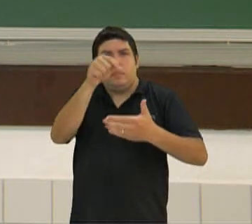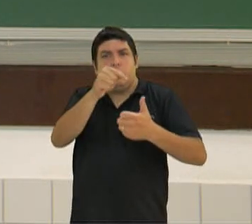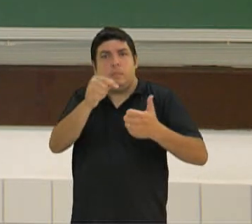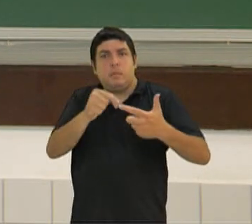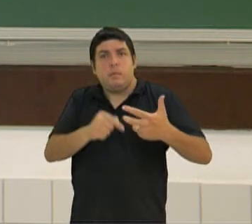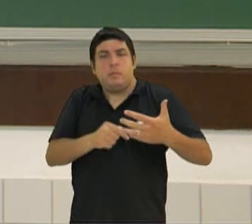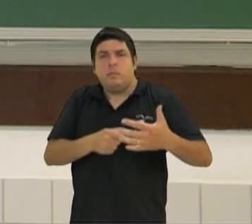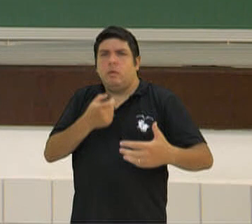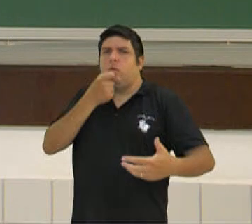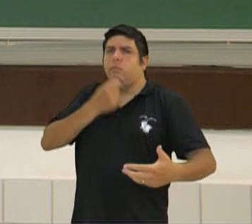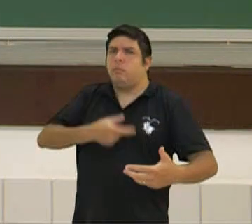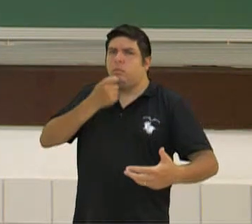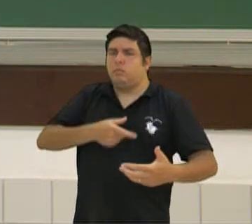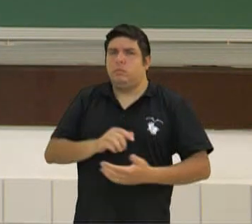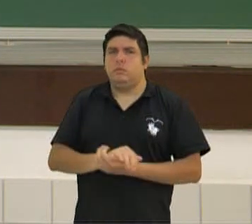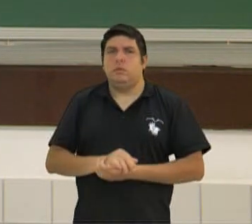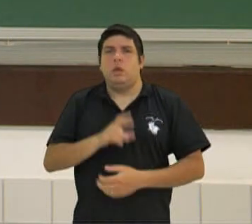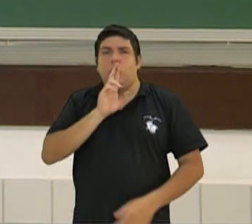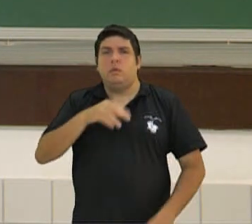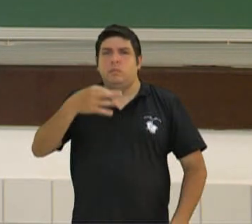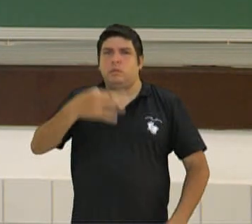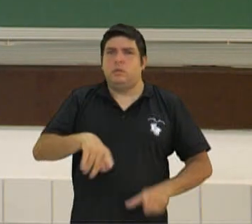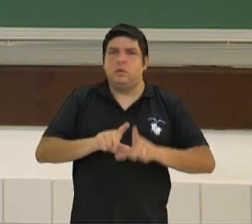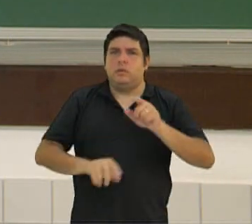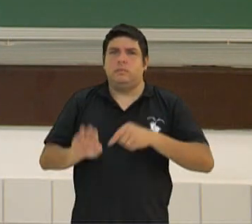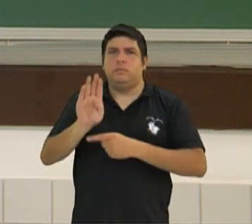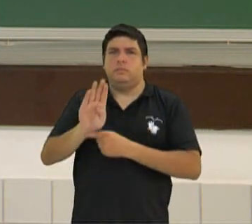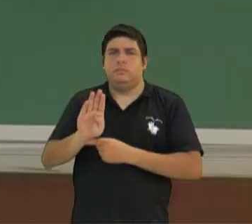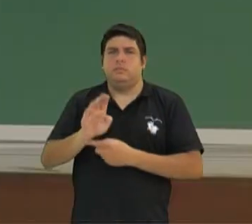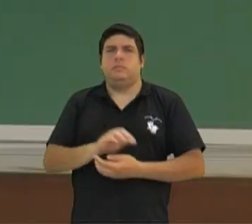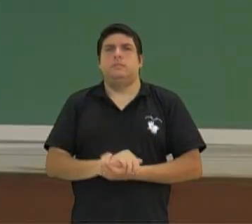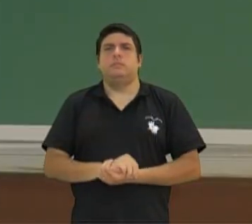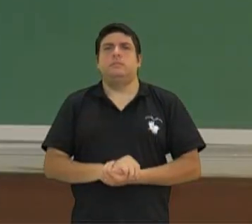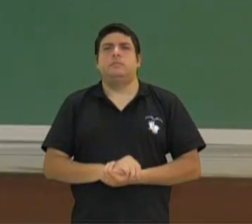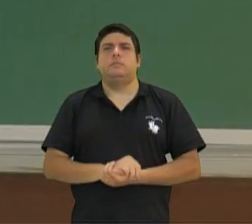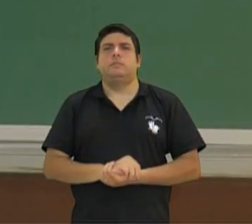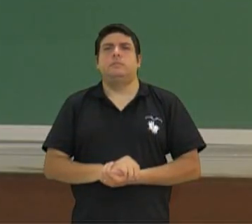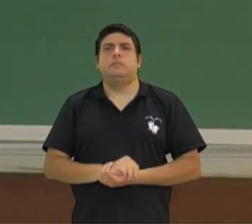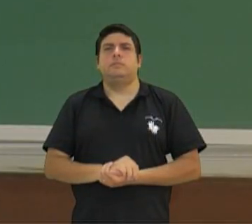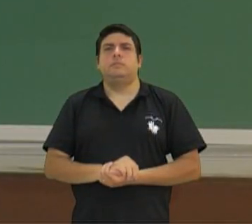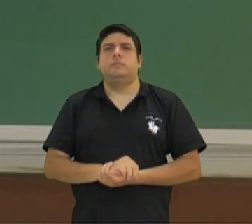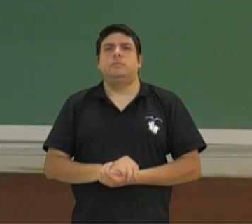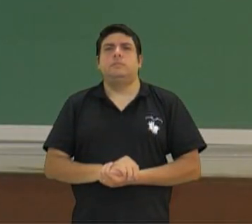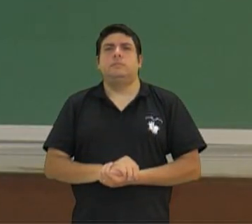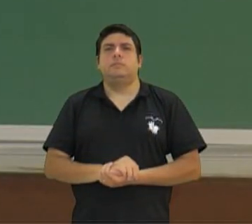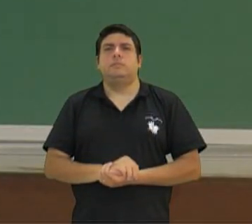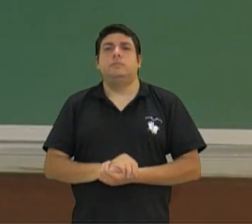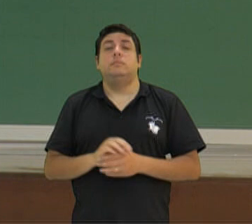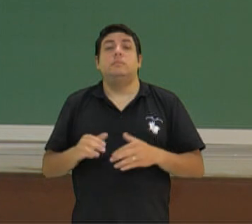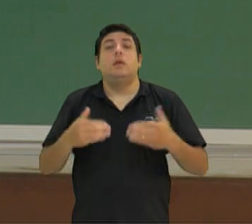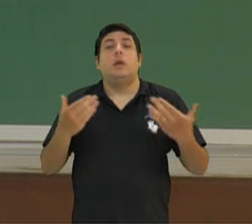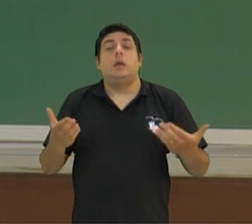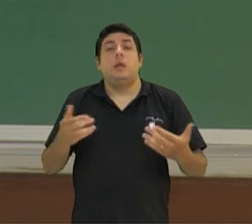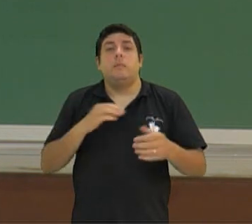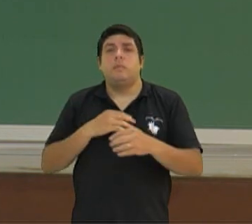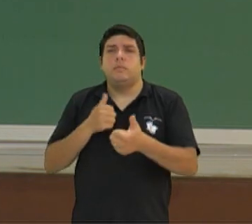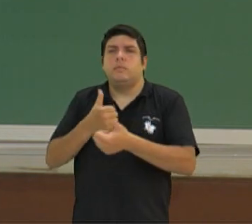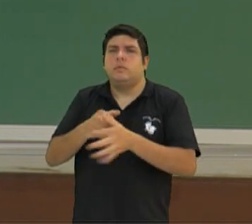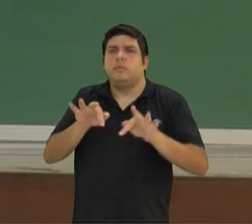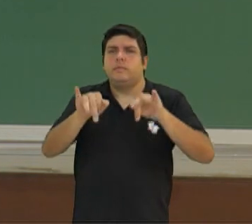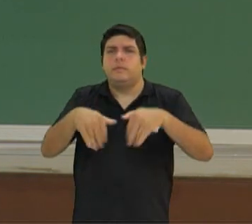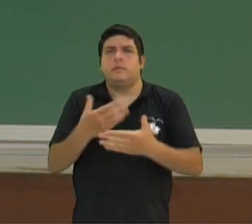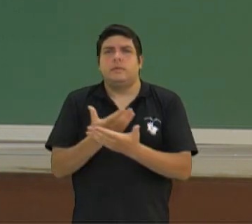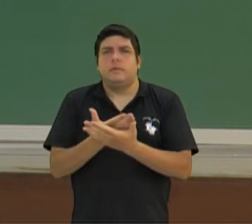funcionalidade, ok? Então, a resposta certa é a letra B. Beleza, pessoal? E aí, vamos encerrar a nossa